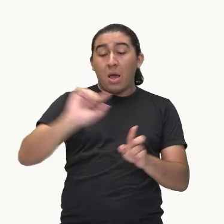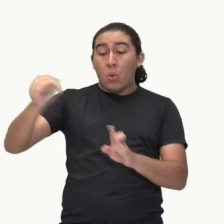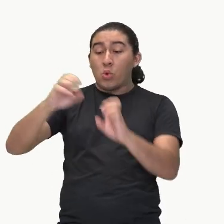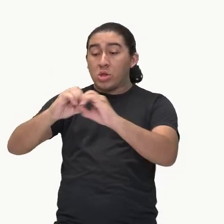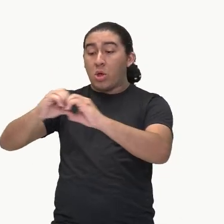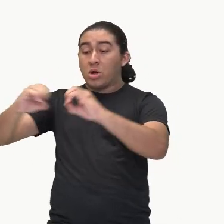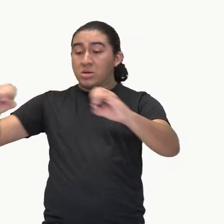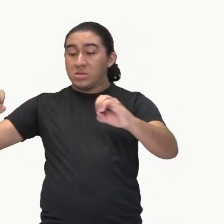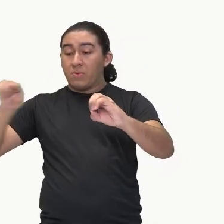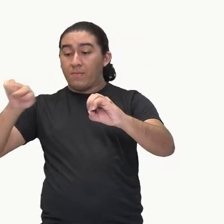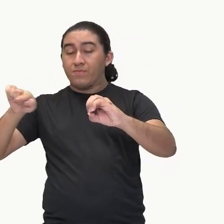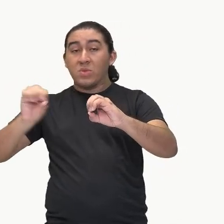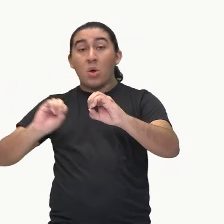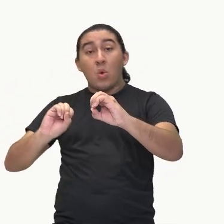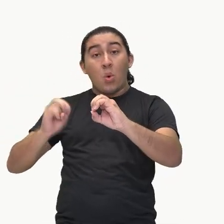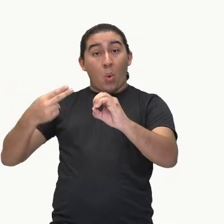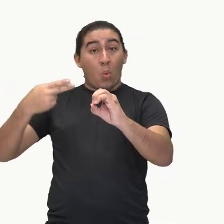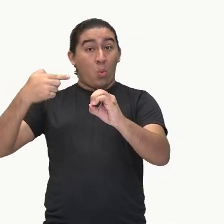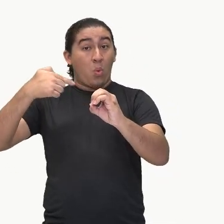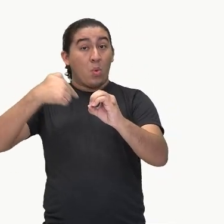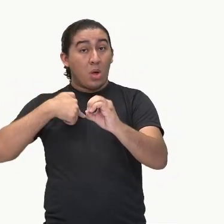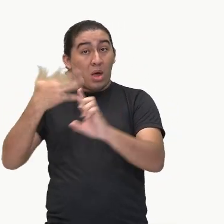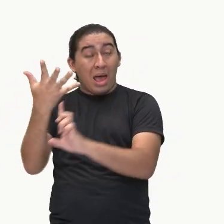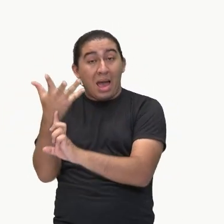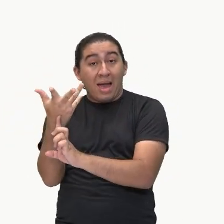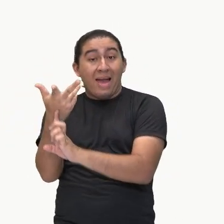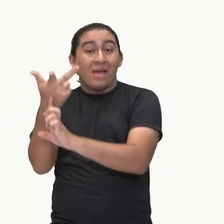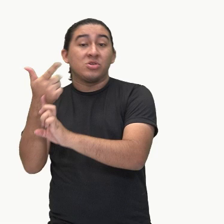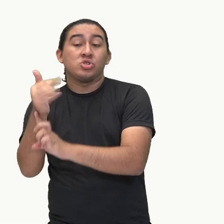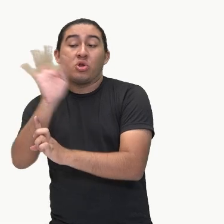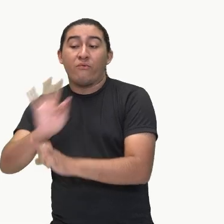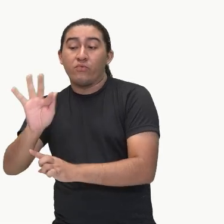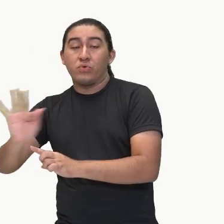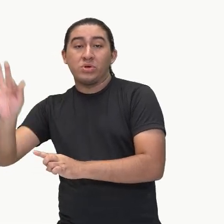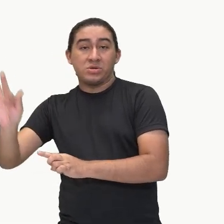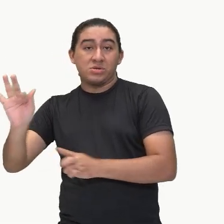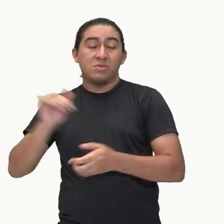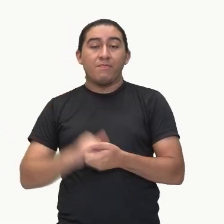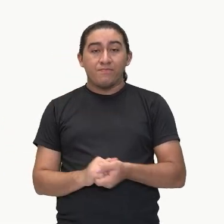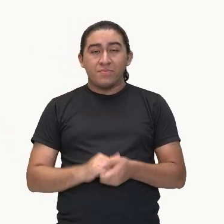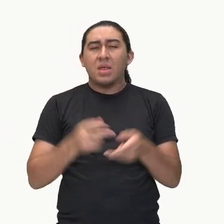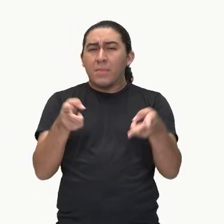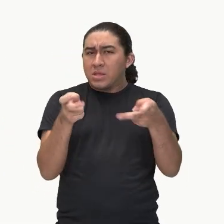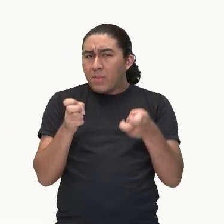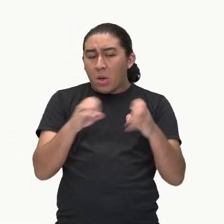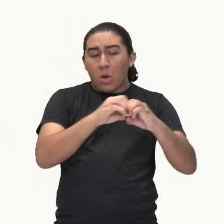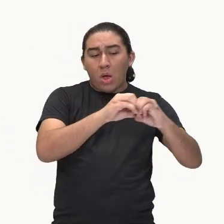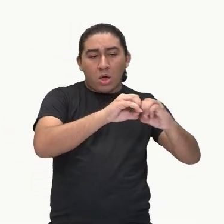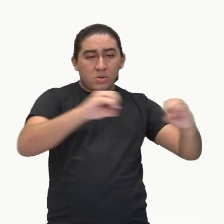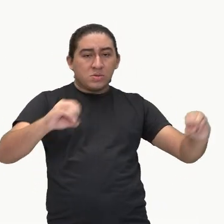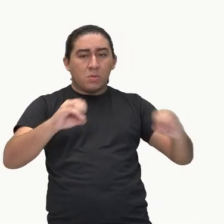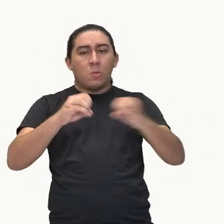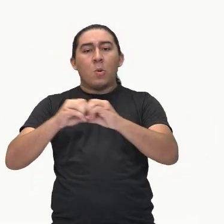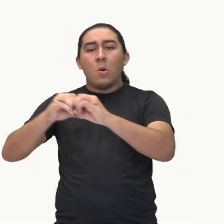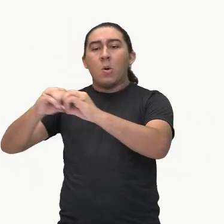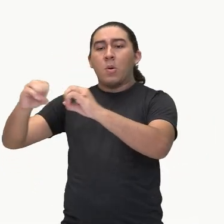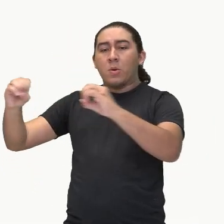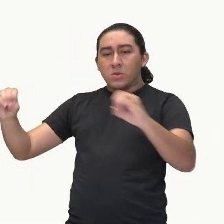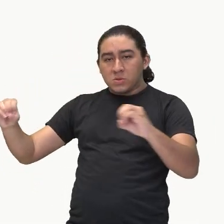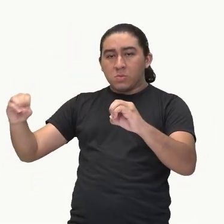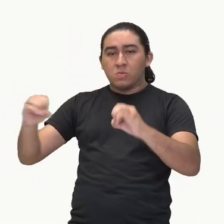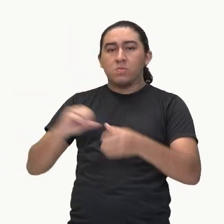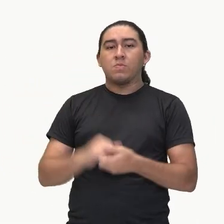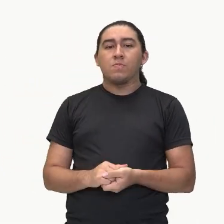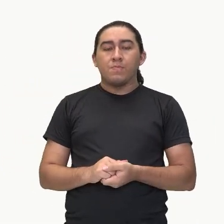sou uma artista futurista. E aí, a minha segunda oração, nota que eu tenho a forma verbal sou na